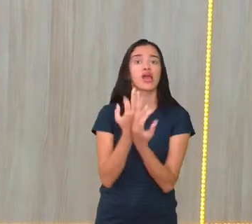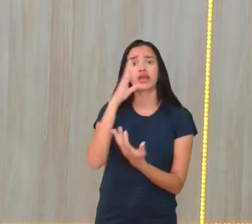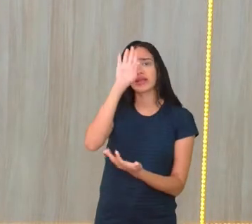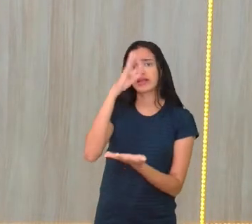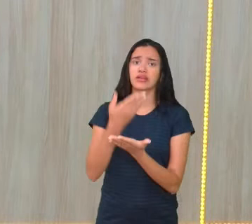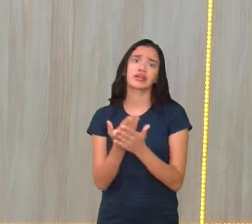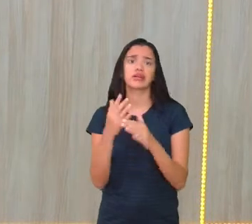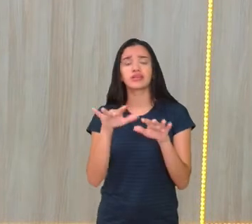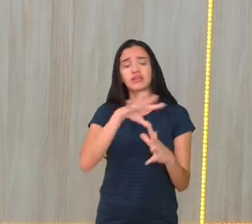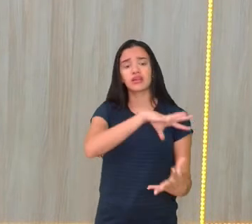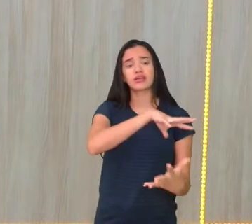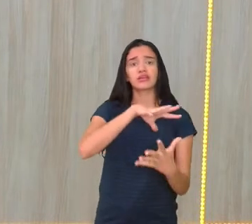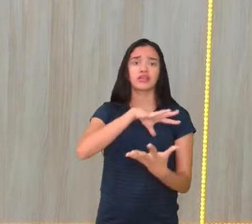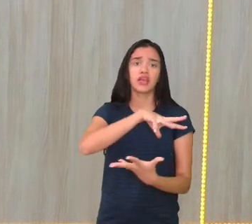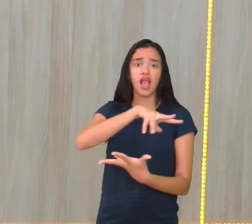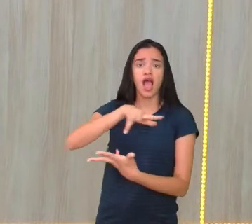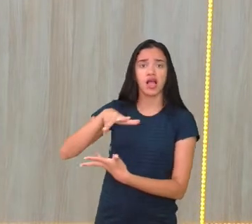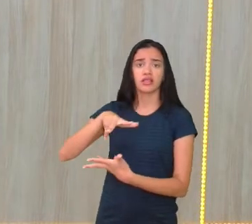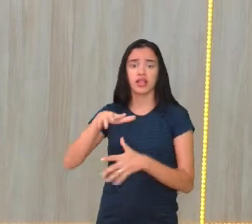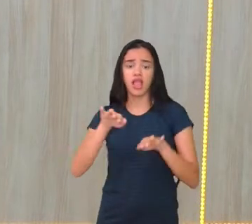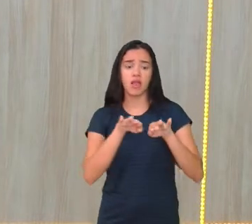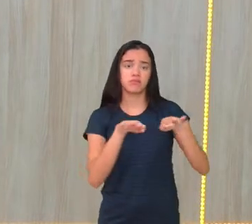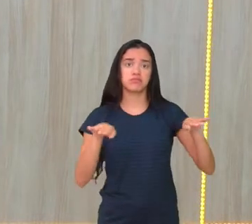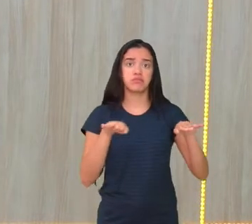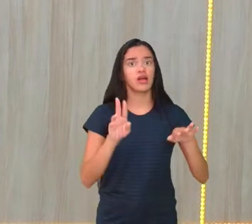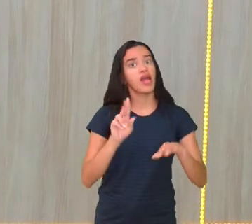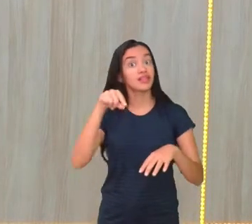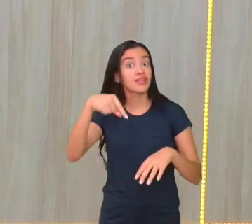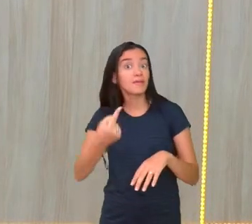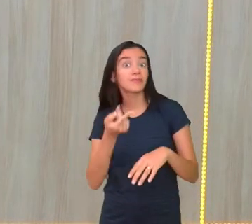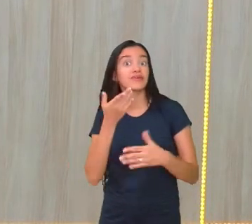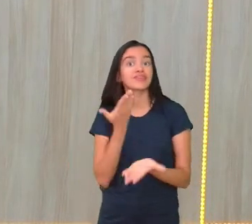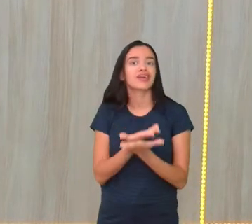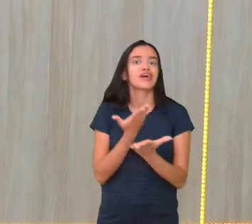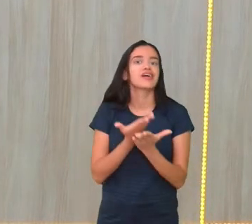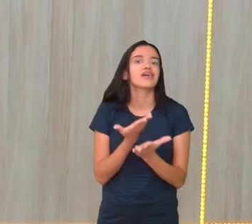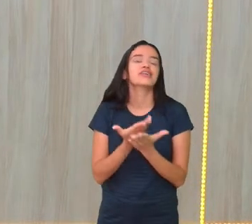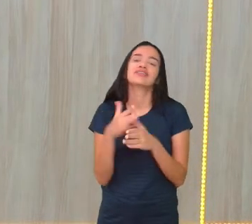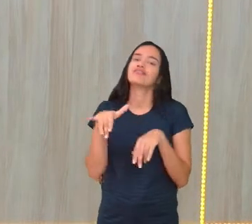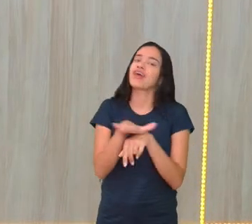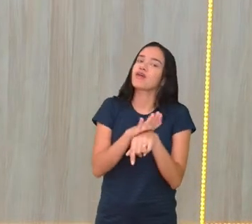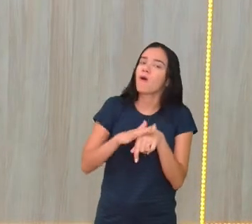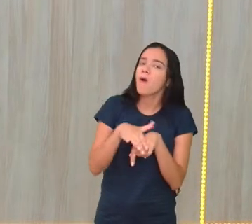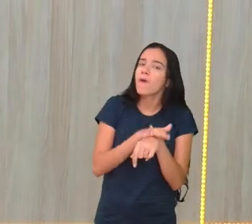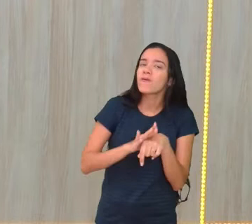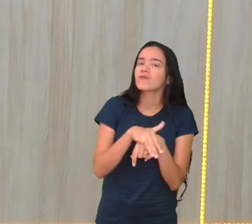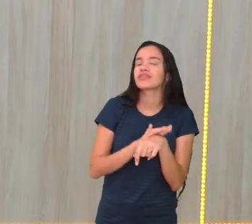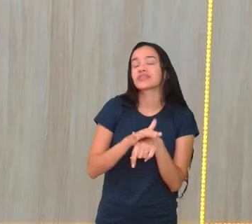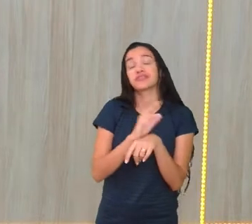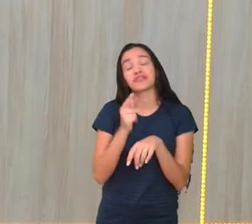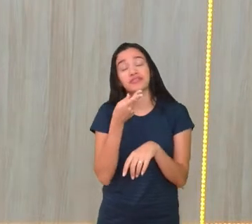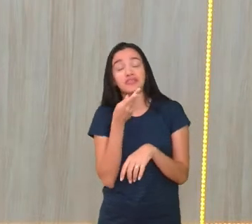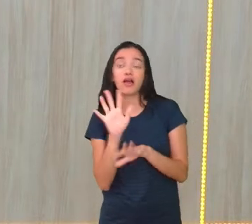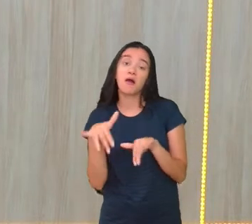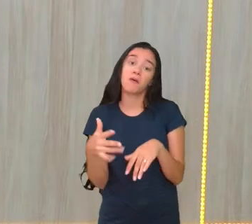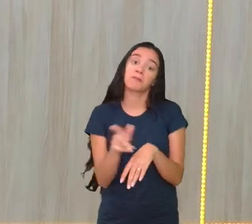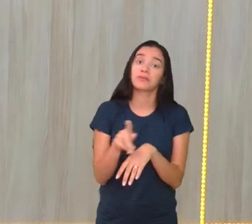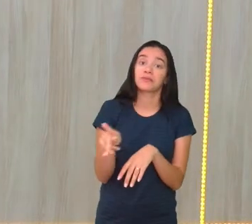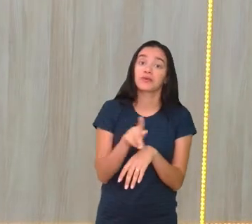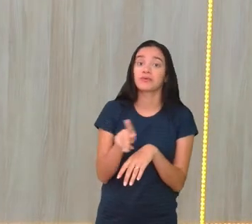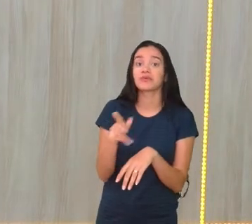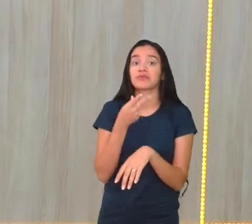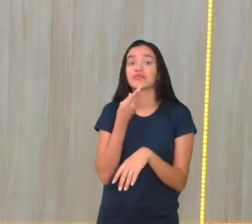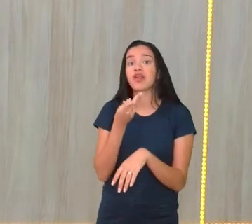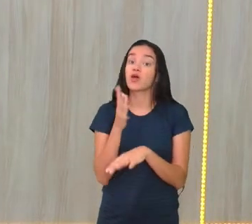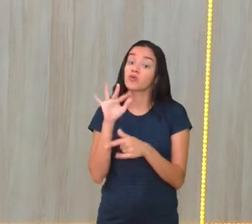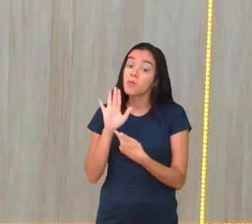Terra é plana, né? Aí você, depois dessa aula, você vai conversar com ele vai dizer, olha, o professor Luciano,